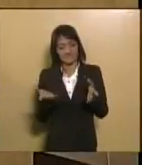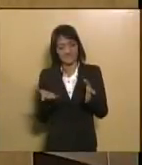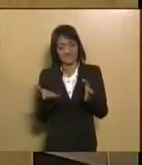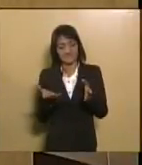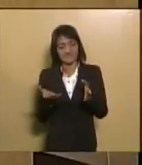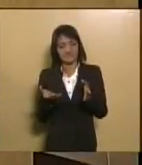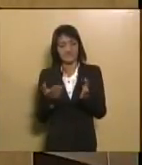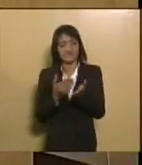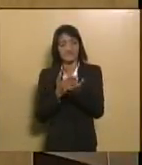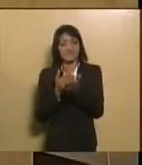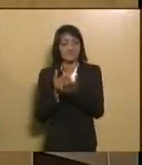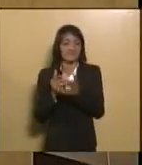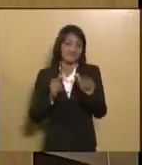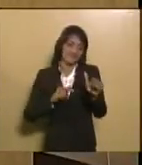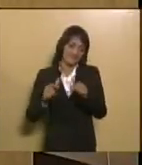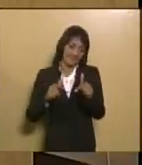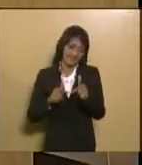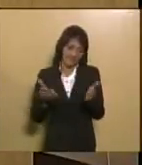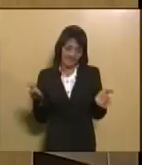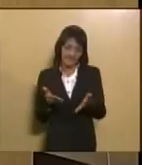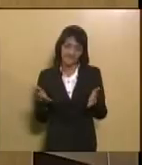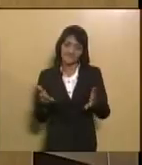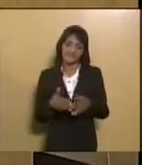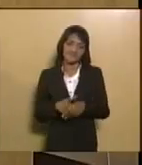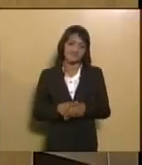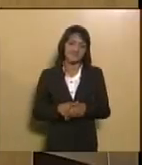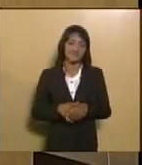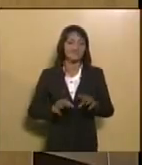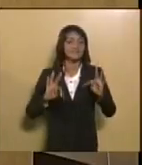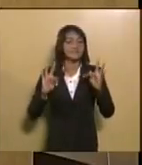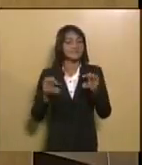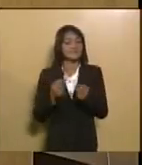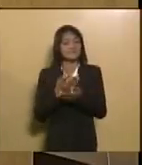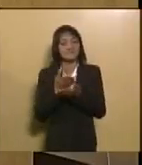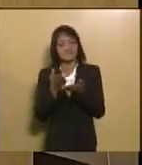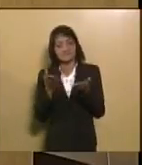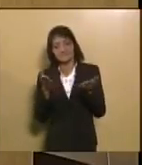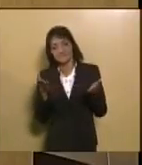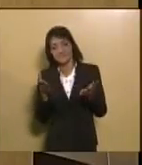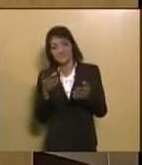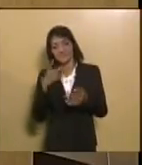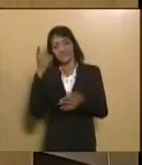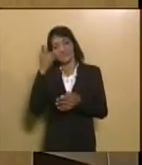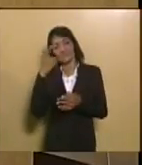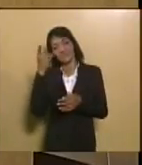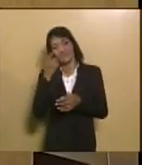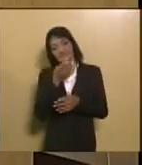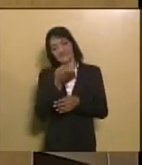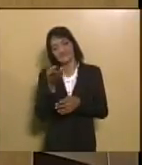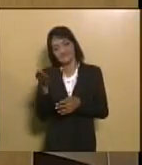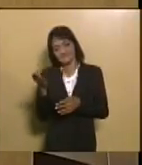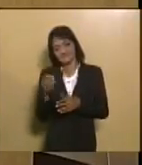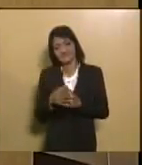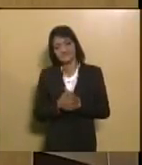trabalhos, agora no segundo semestre, desejar a todos os deputados, a todas as